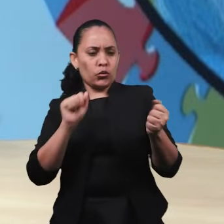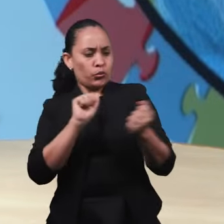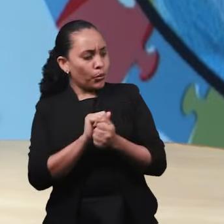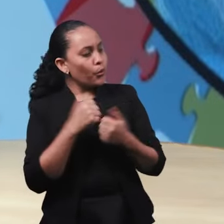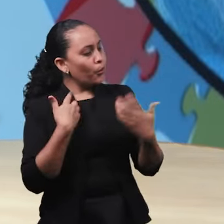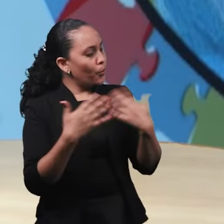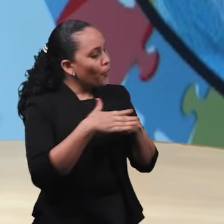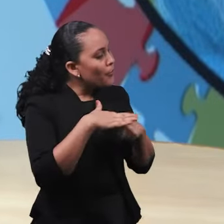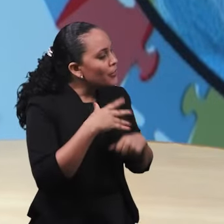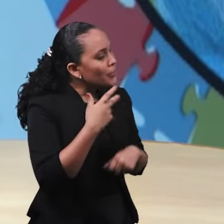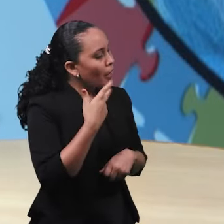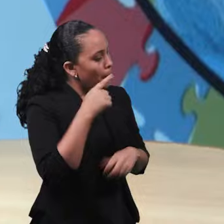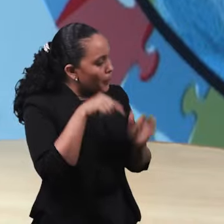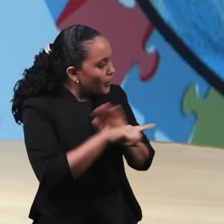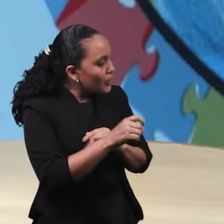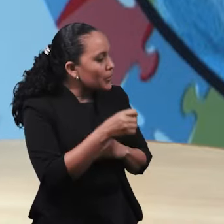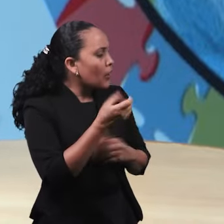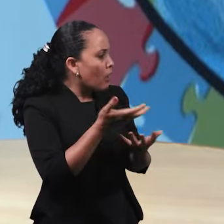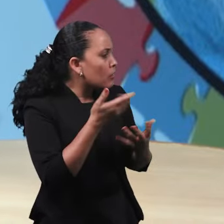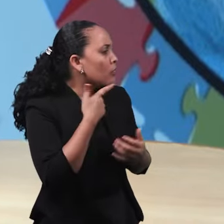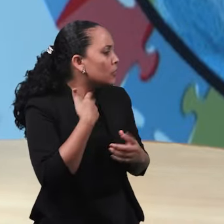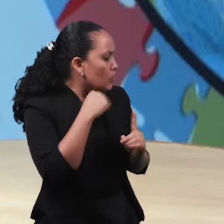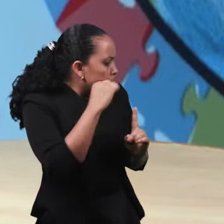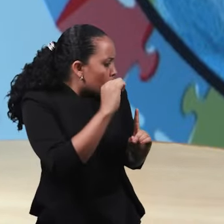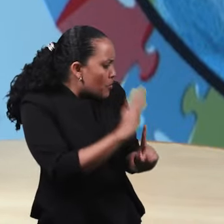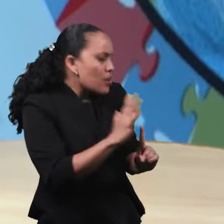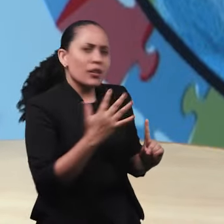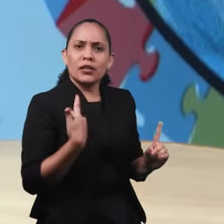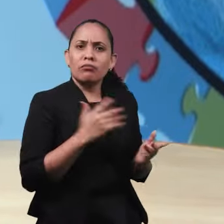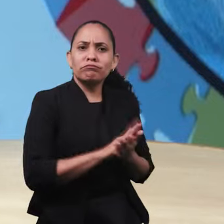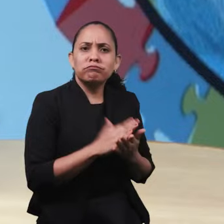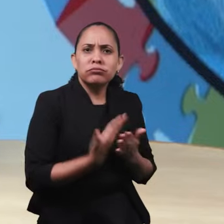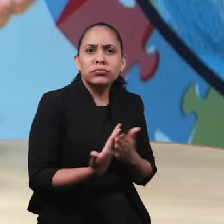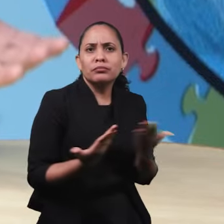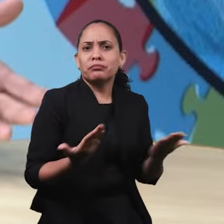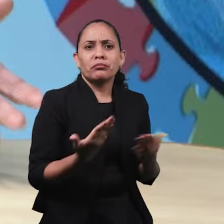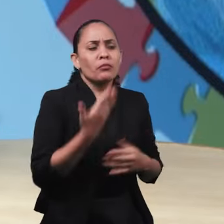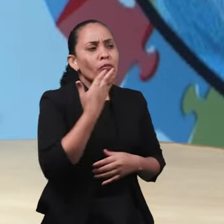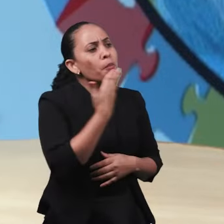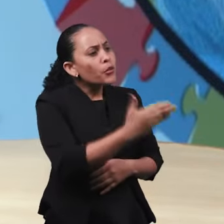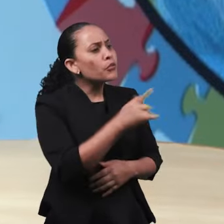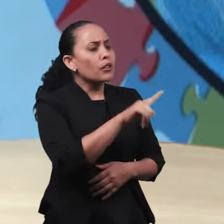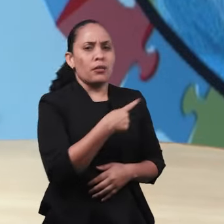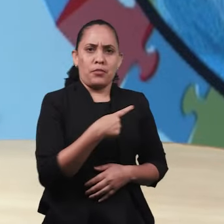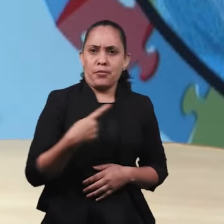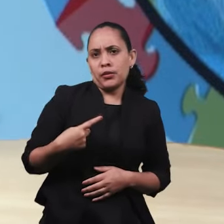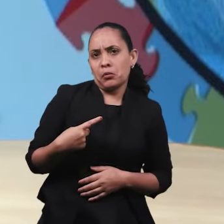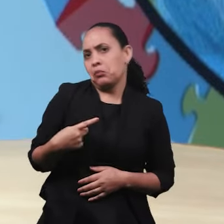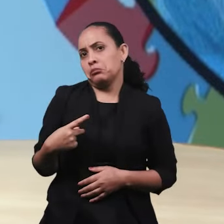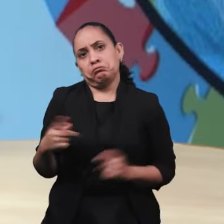um surdo, conversar com ele, perguntar se ele quer uma oração, interpretar a oração para ele, interpretar o pedido dele para o pastor. Então